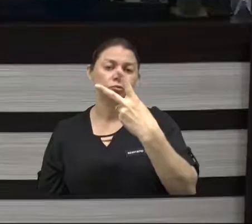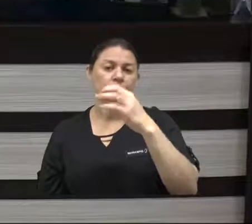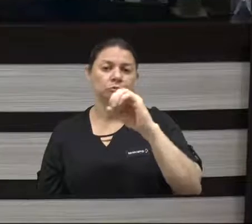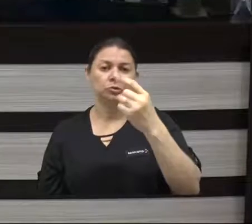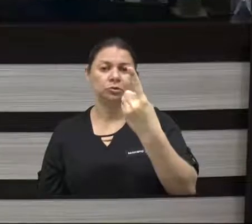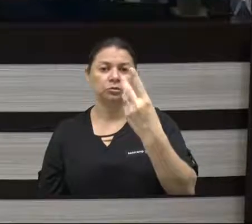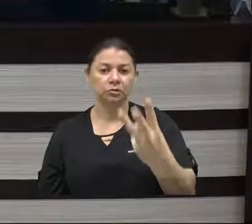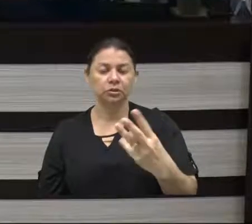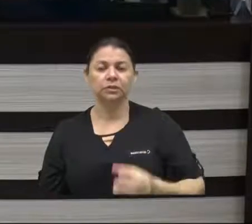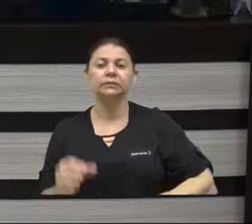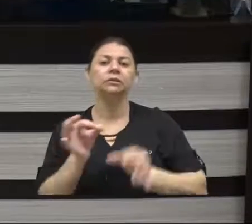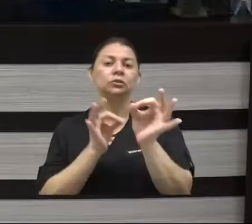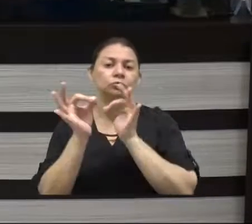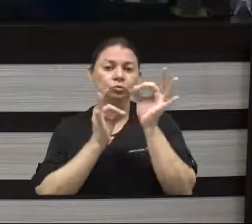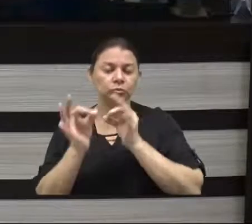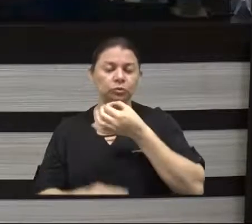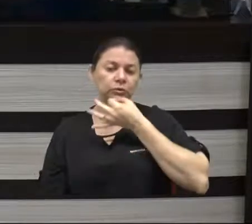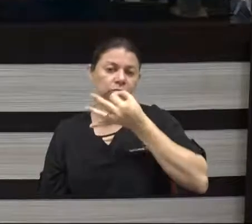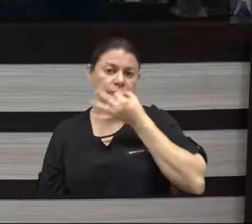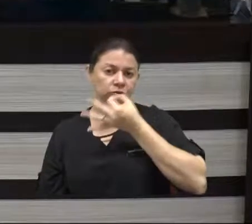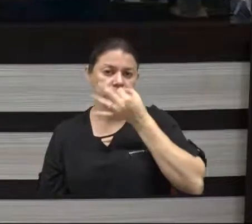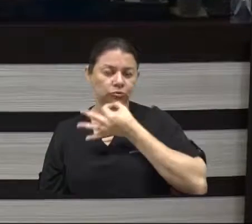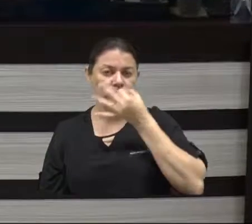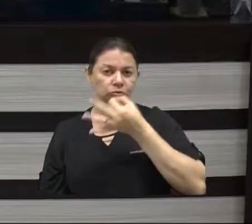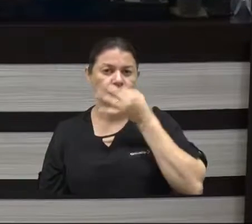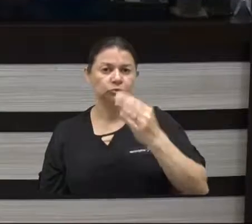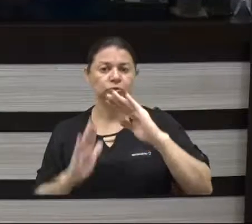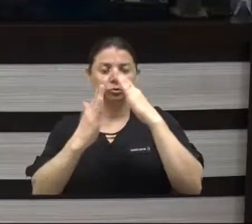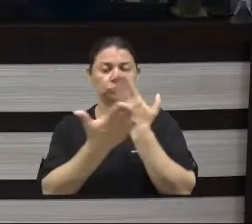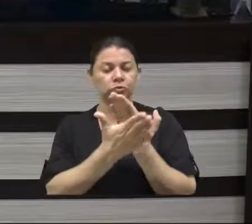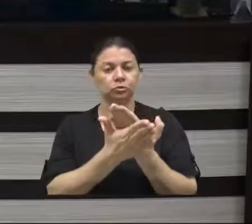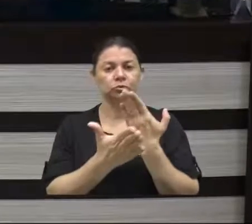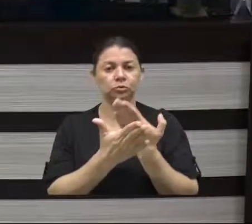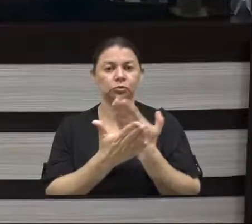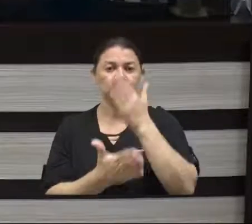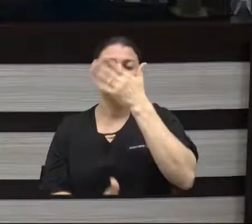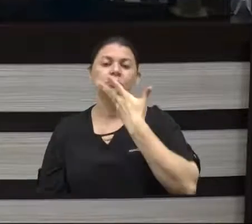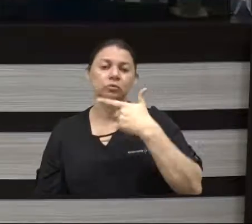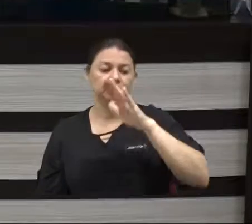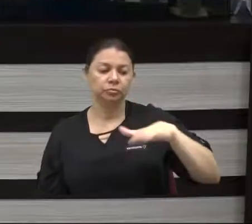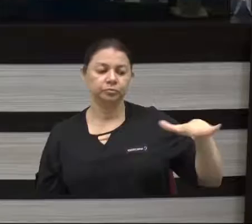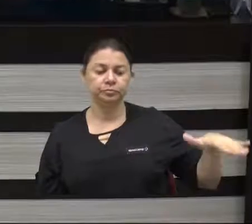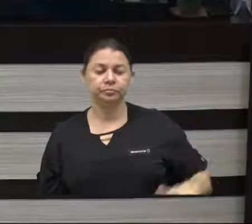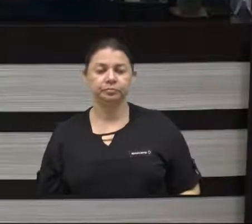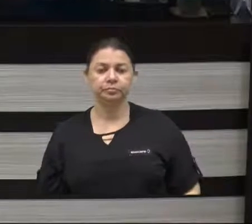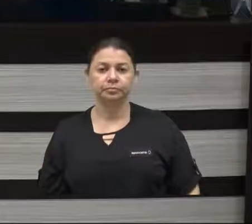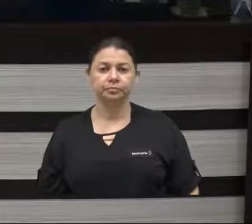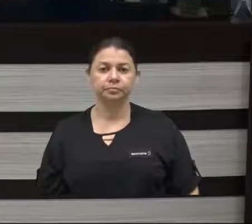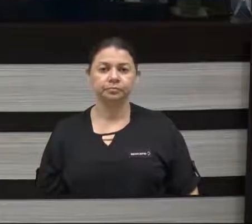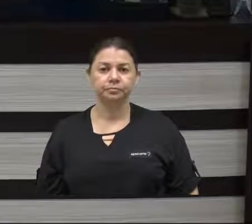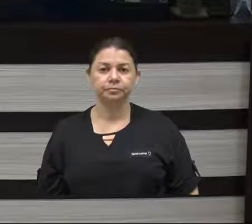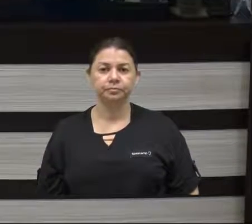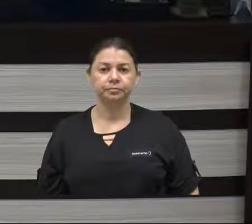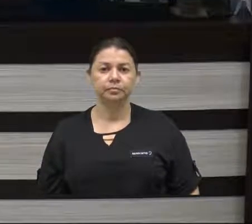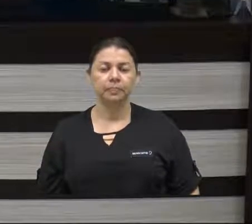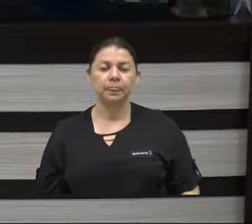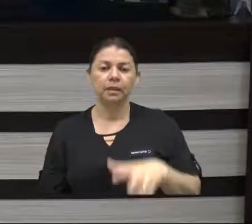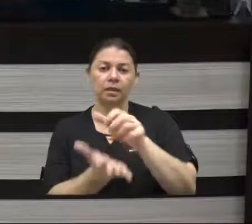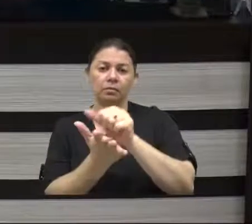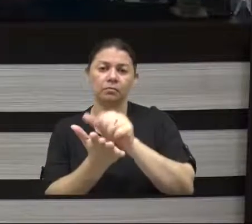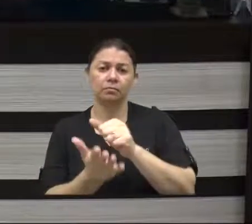de Ensino Público Infantil. Vereador Wagner de Souza Rodrigues Costa. Em discussão. Não havendo executivo. Requerimento